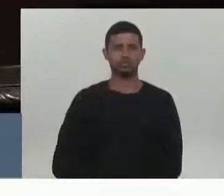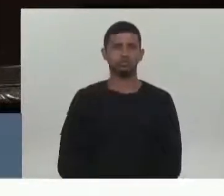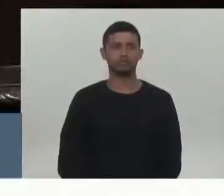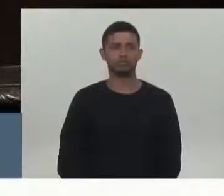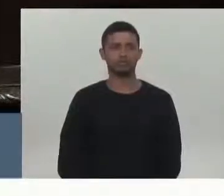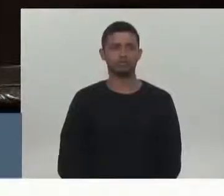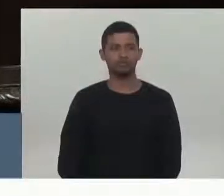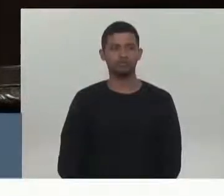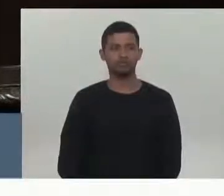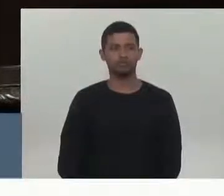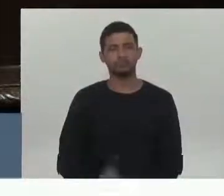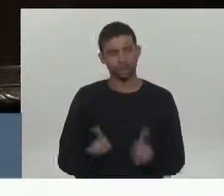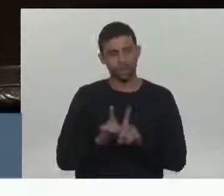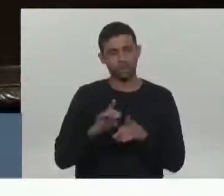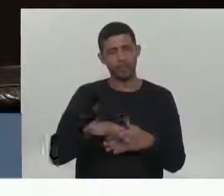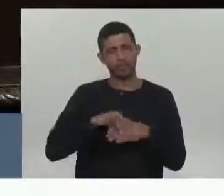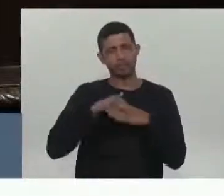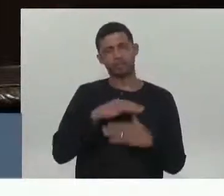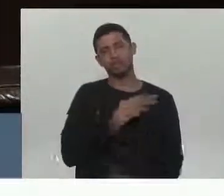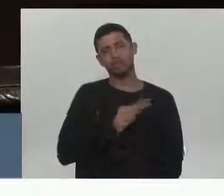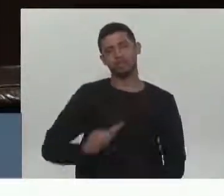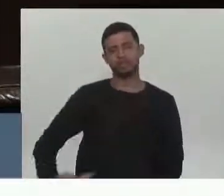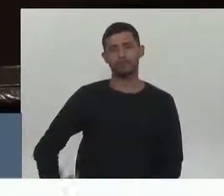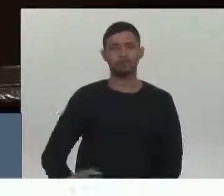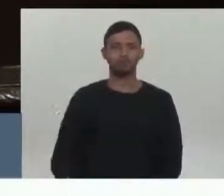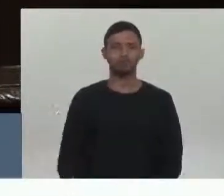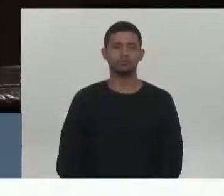um apelo como líder do governo.